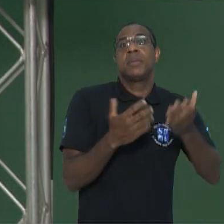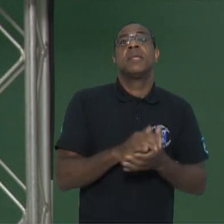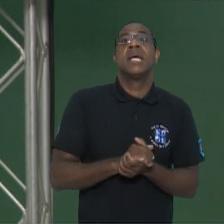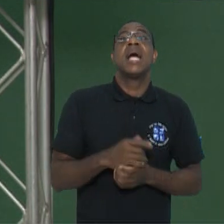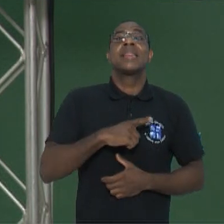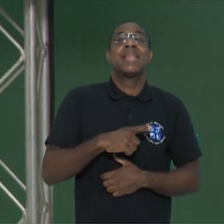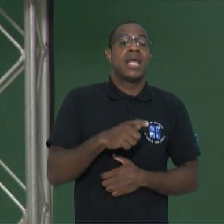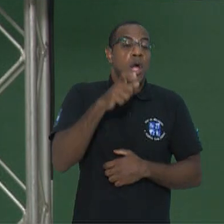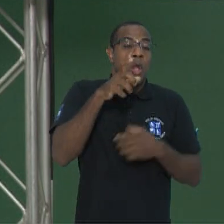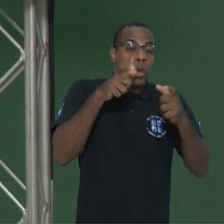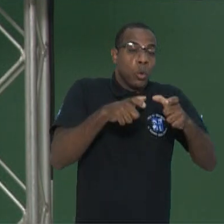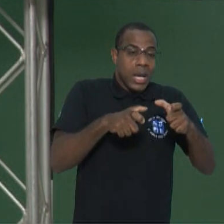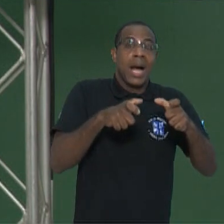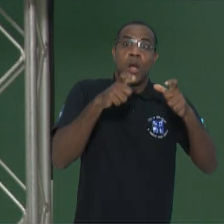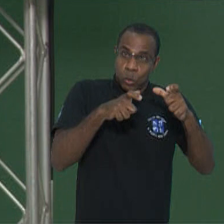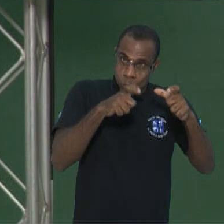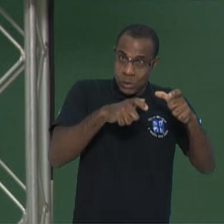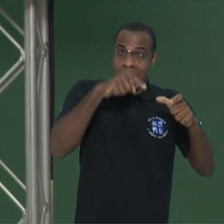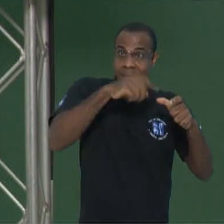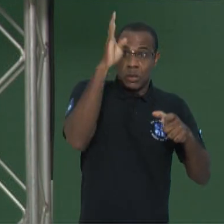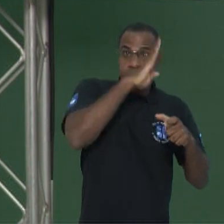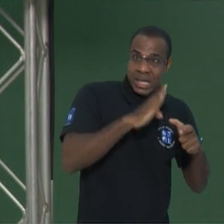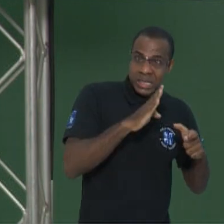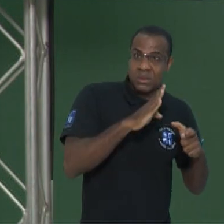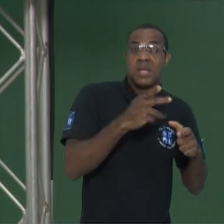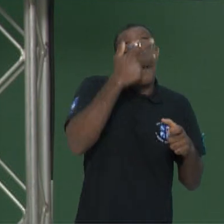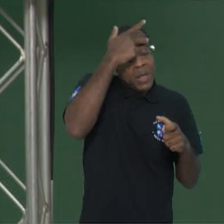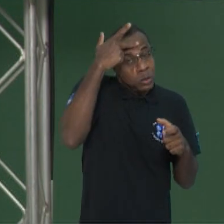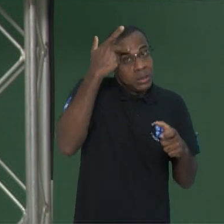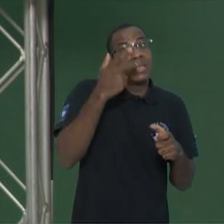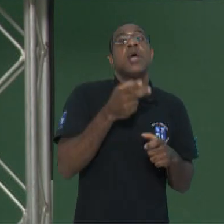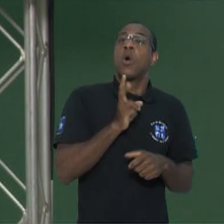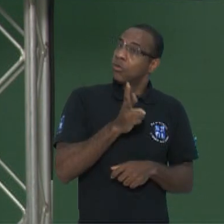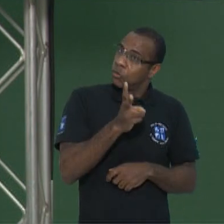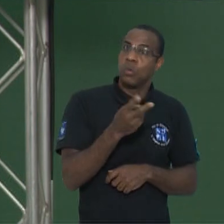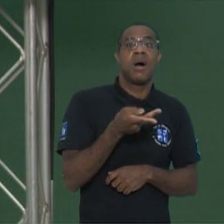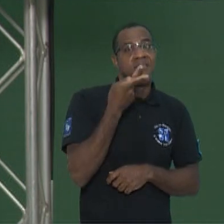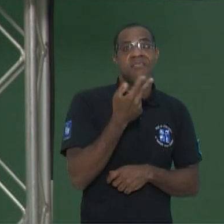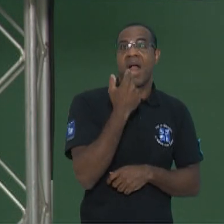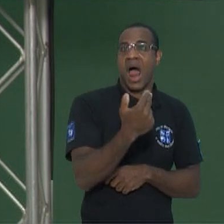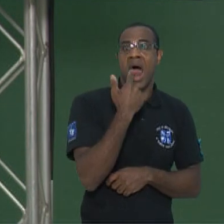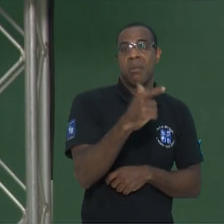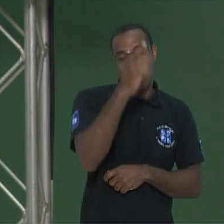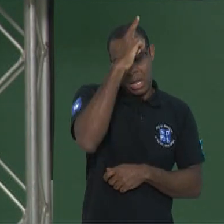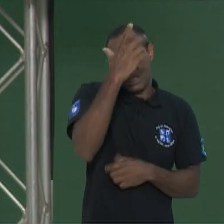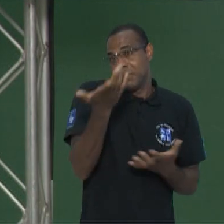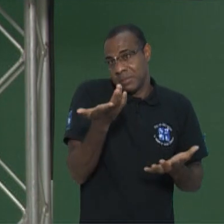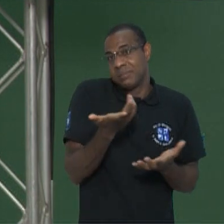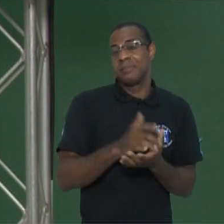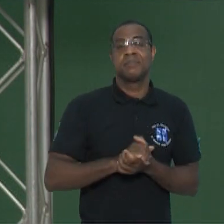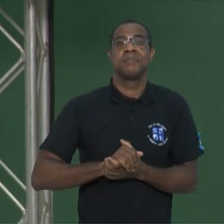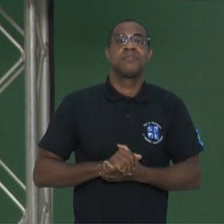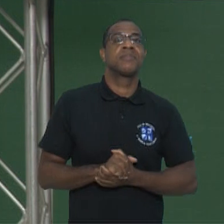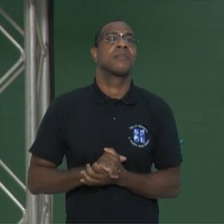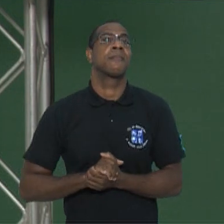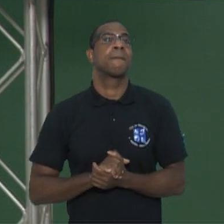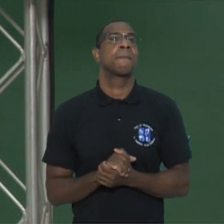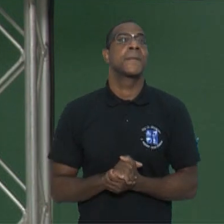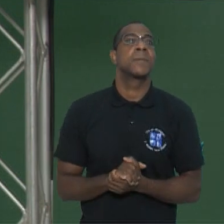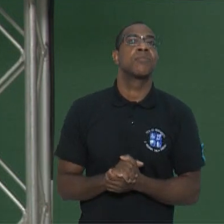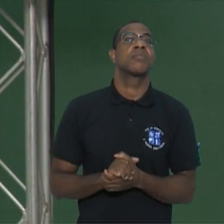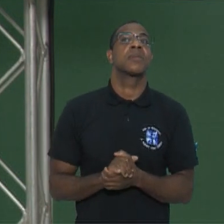localidades do interior do Brasil, principalmente, que ainda falam, ainda mantêm essas tradições dos imigrantes vindos da Europa, certo?